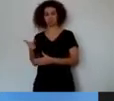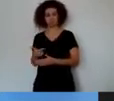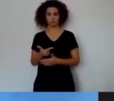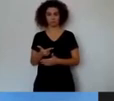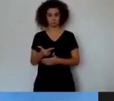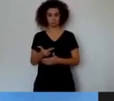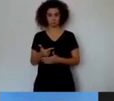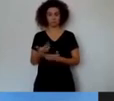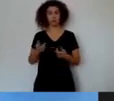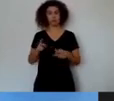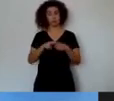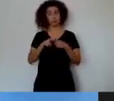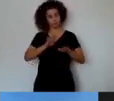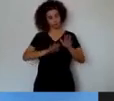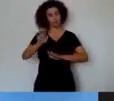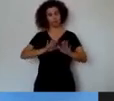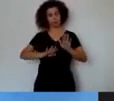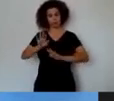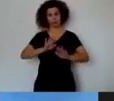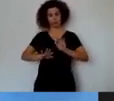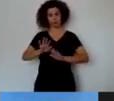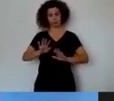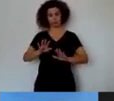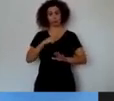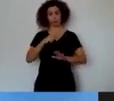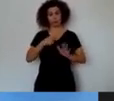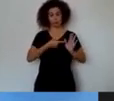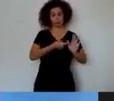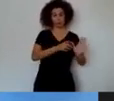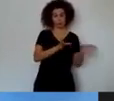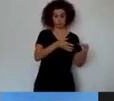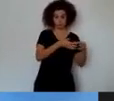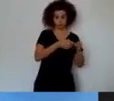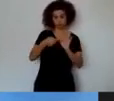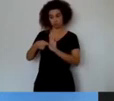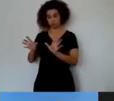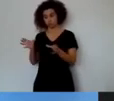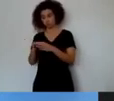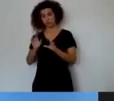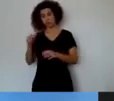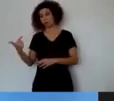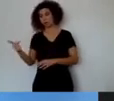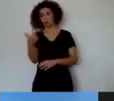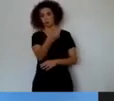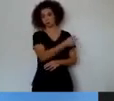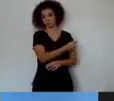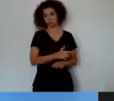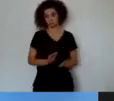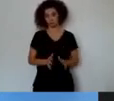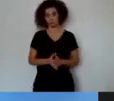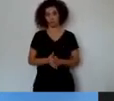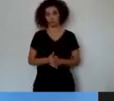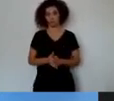muito cuidado com isso. E precisa evidenciar os dois grupos, né, ou os mais de dois grupos que estão envolvidos nessa relação racial. Né? O